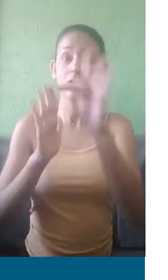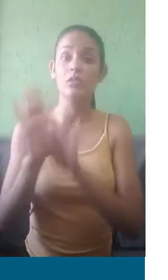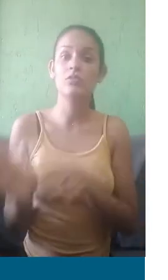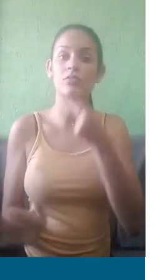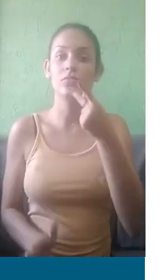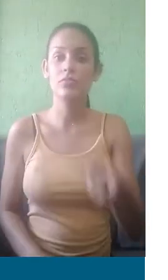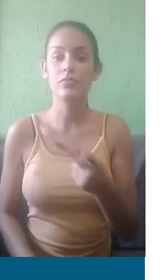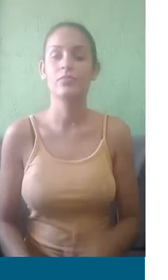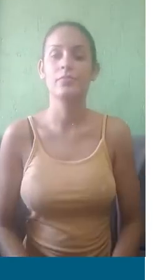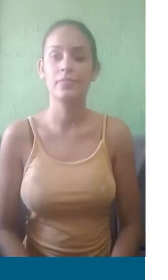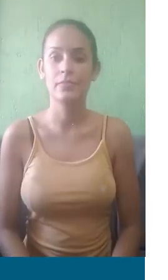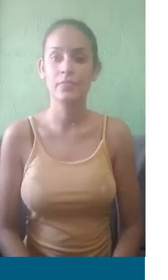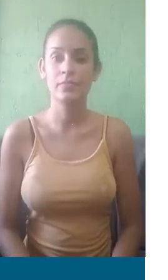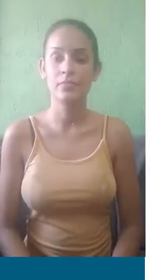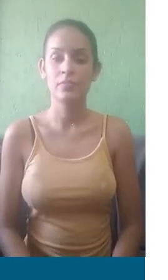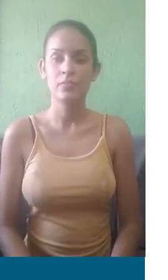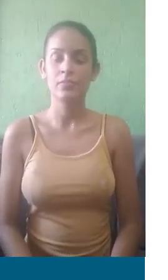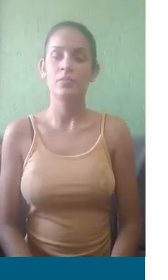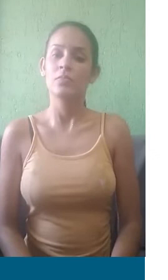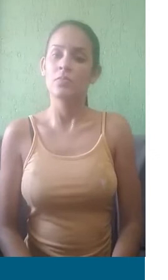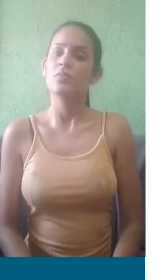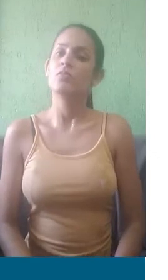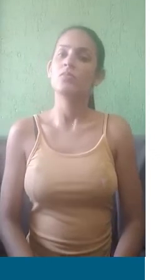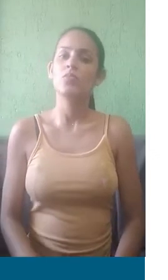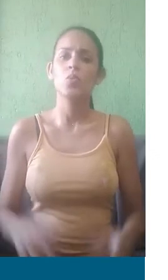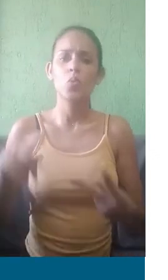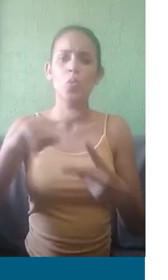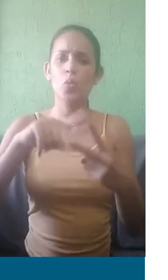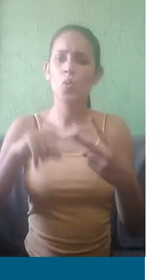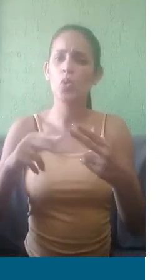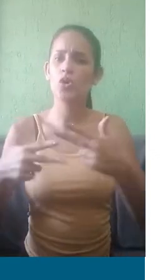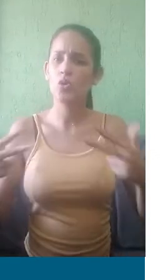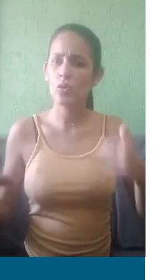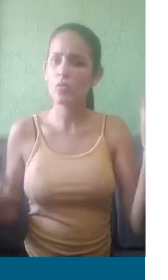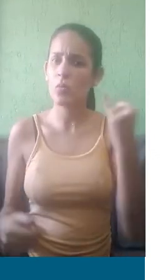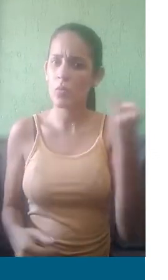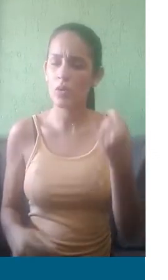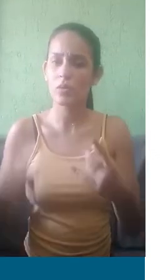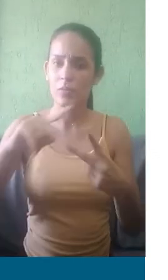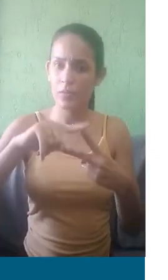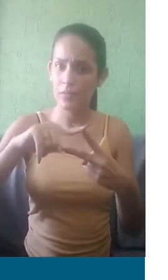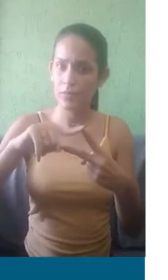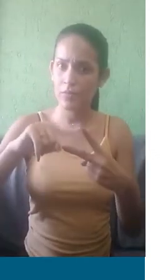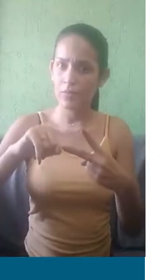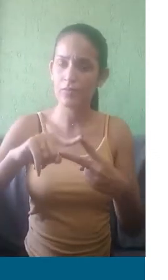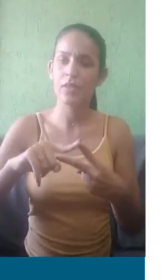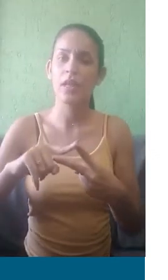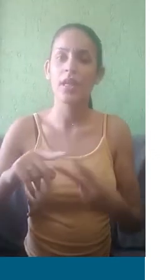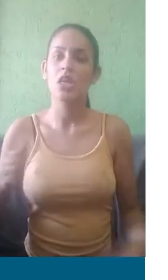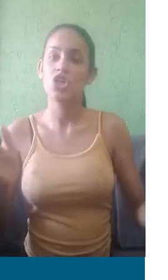pontos específicos, a chegada dos portugueses ao território brasileiro no século XVI e a invasão holandesa